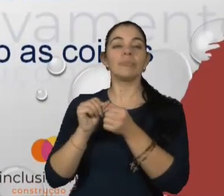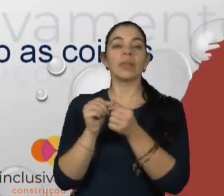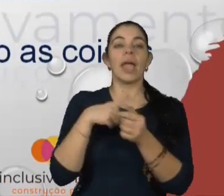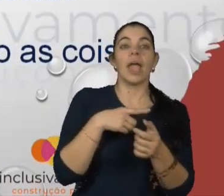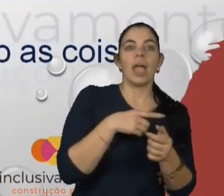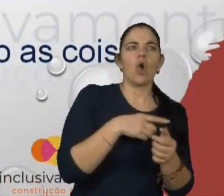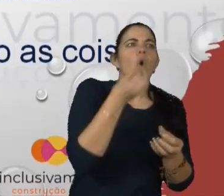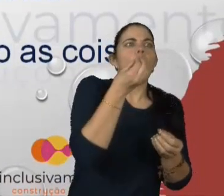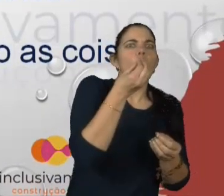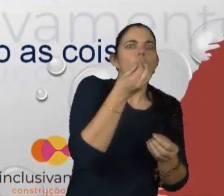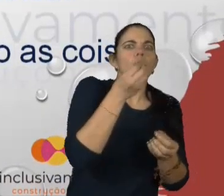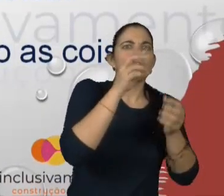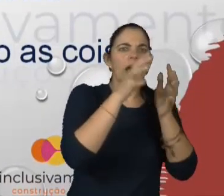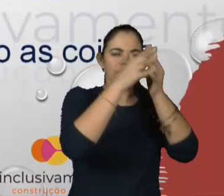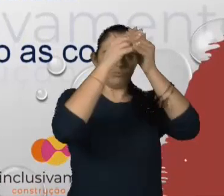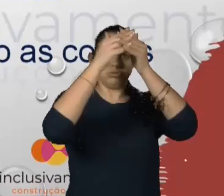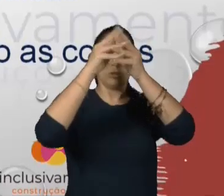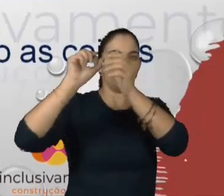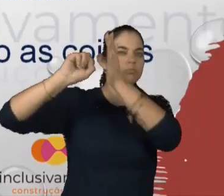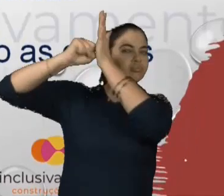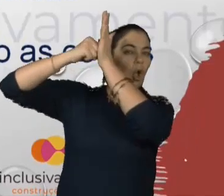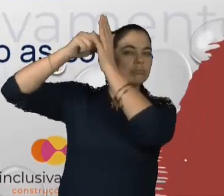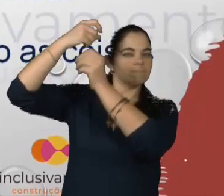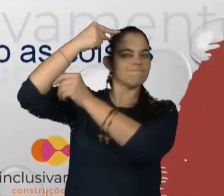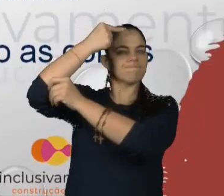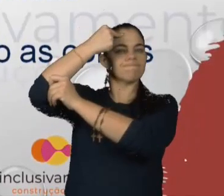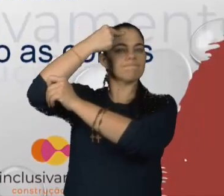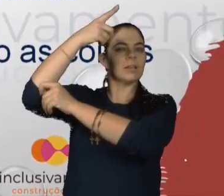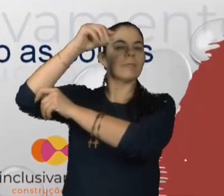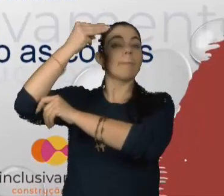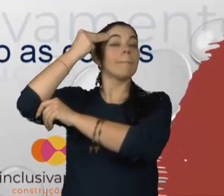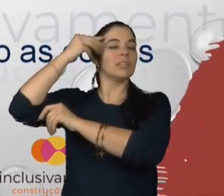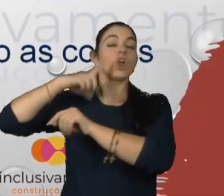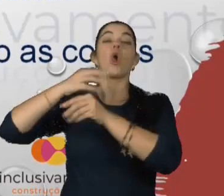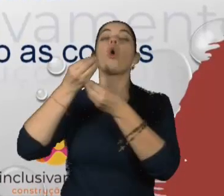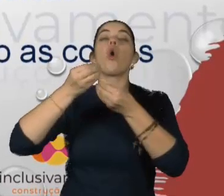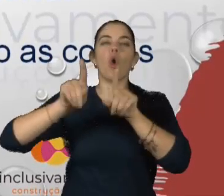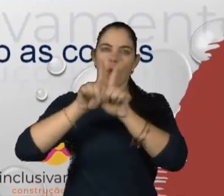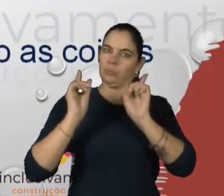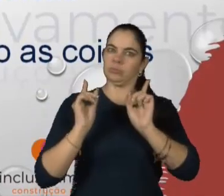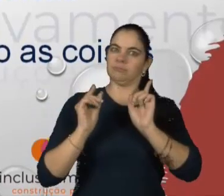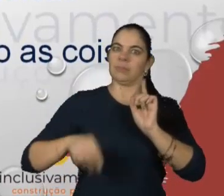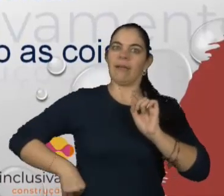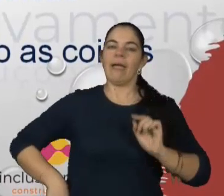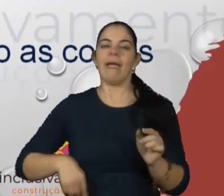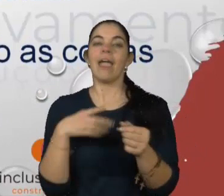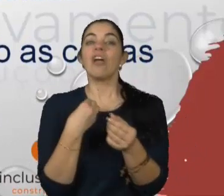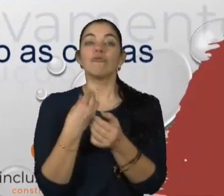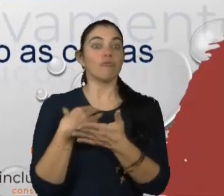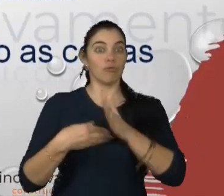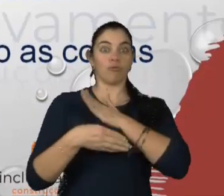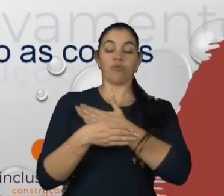Mind é mente. Como é que a nossa mente é configurada? A partir de como a nossa mente é configurada, é como eu